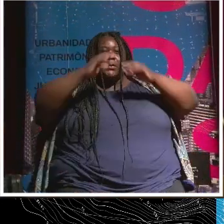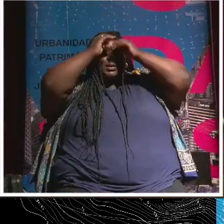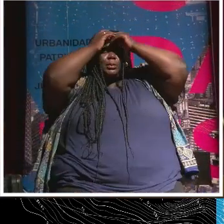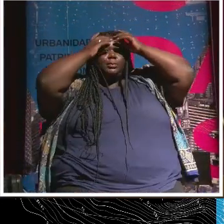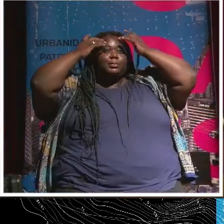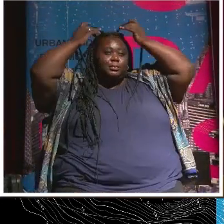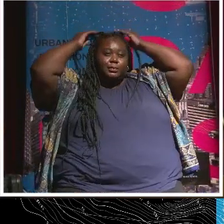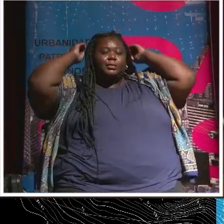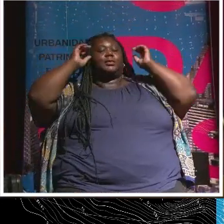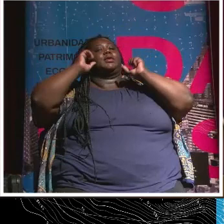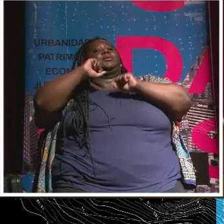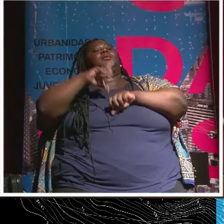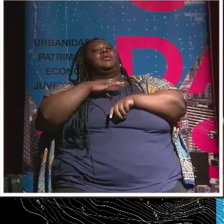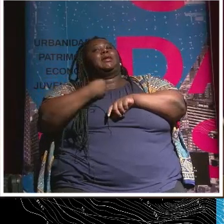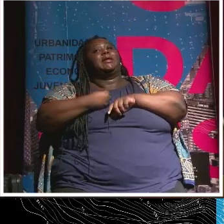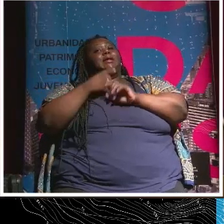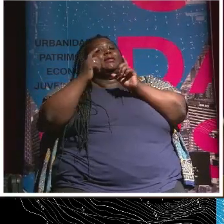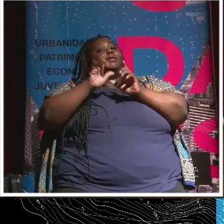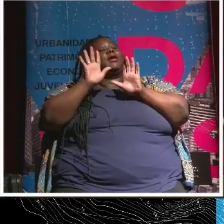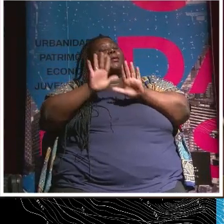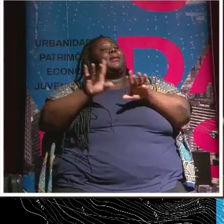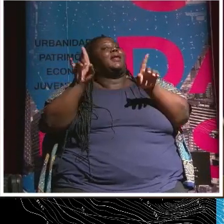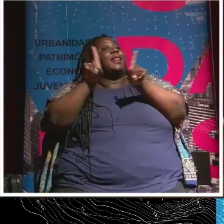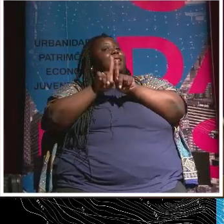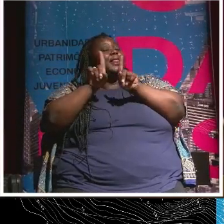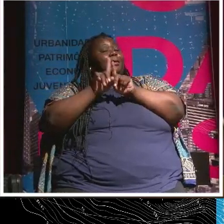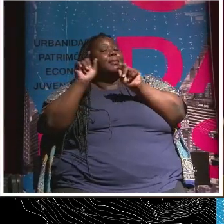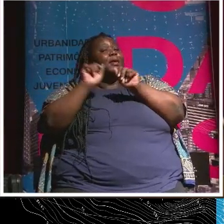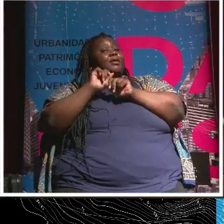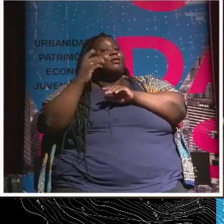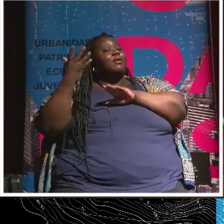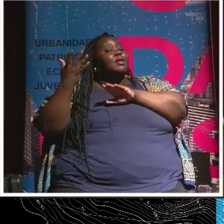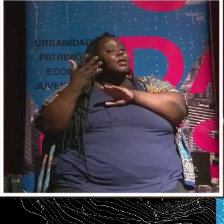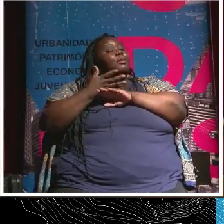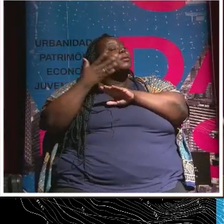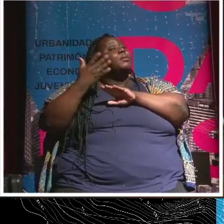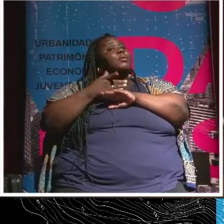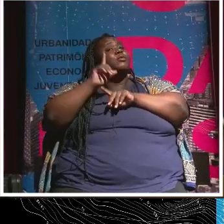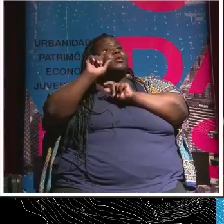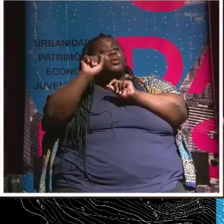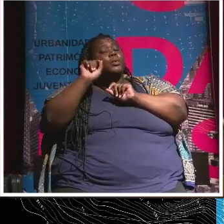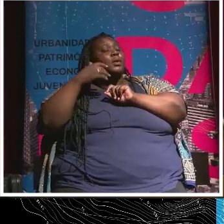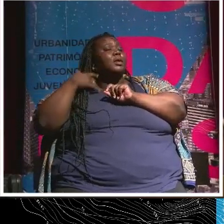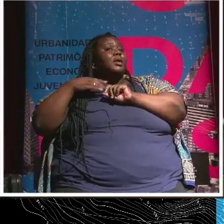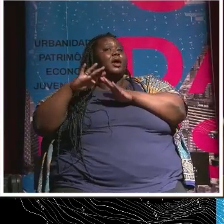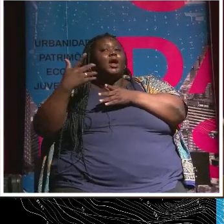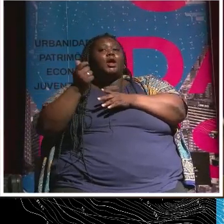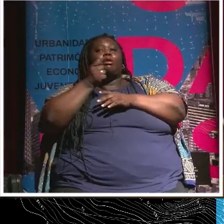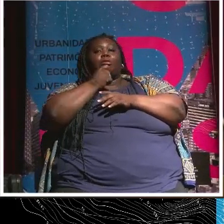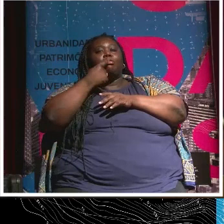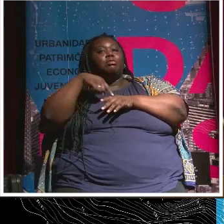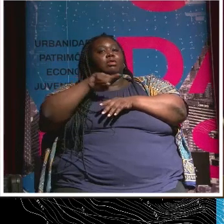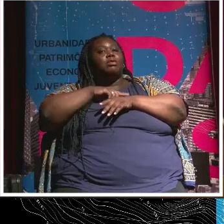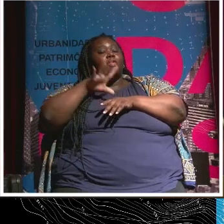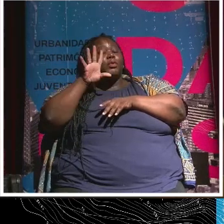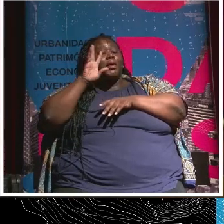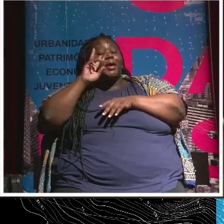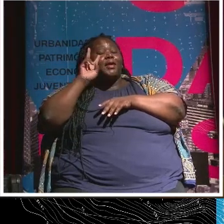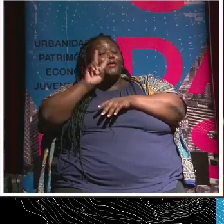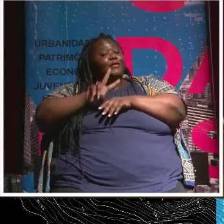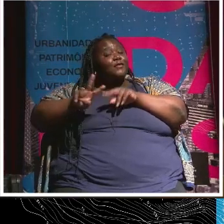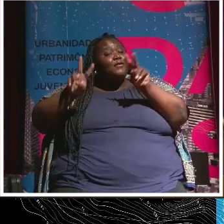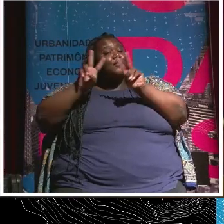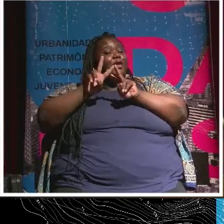nesse lugar, mas também de fazer uma provocação no sentido de que ainda não estamos sendo